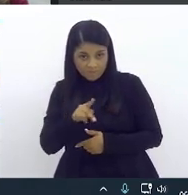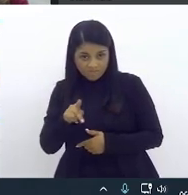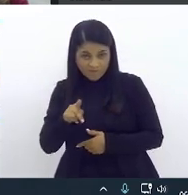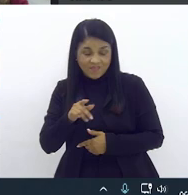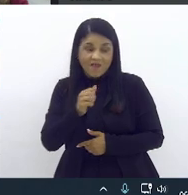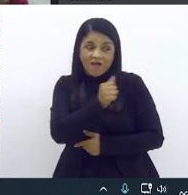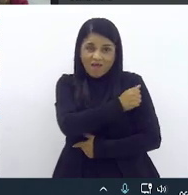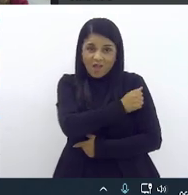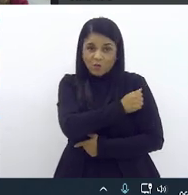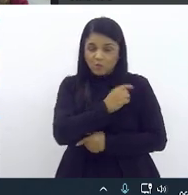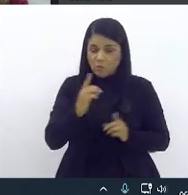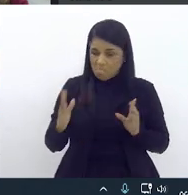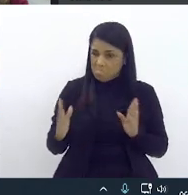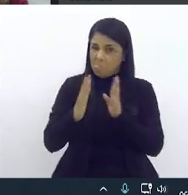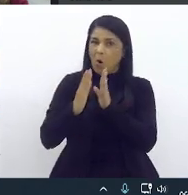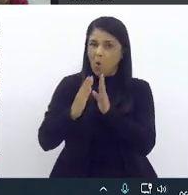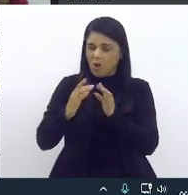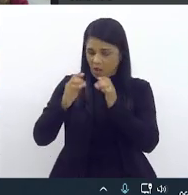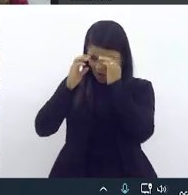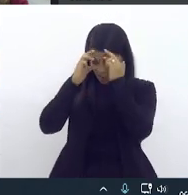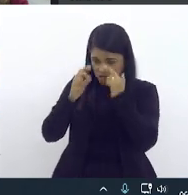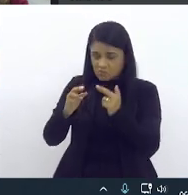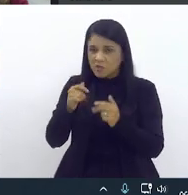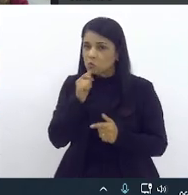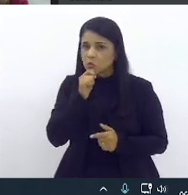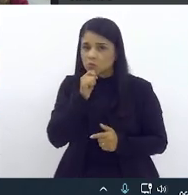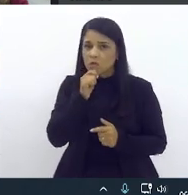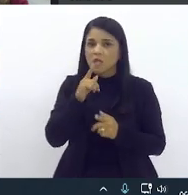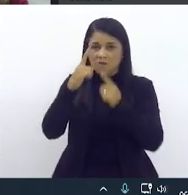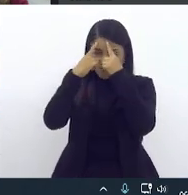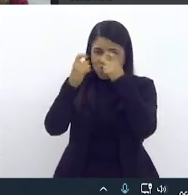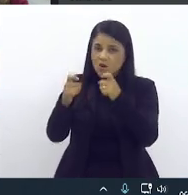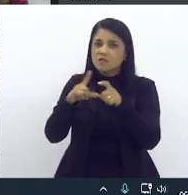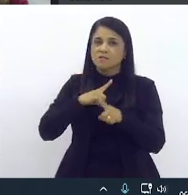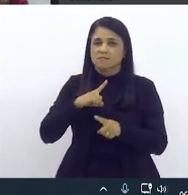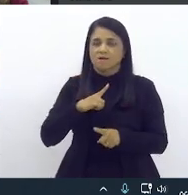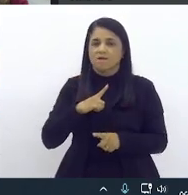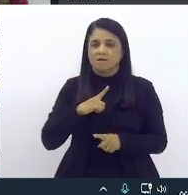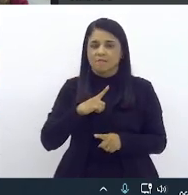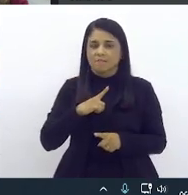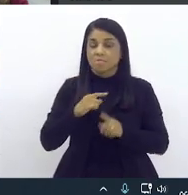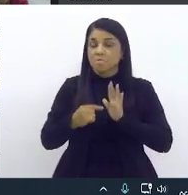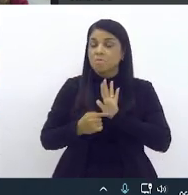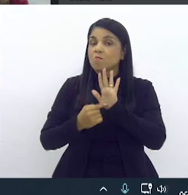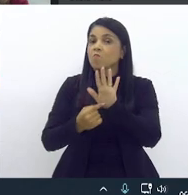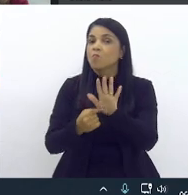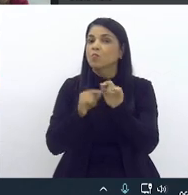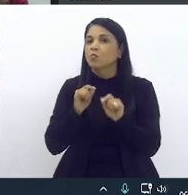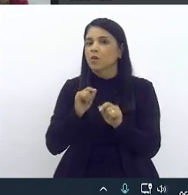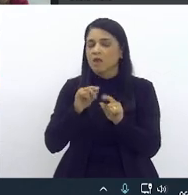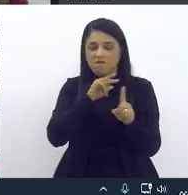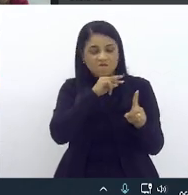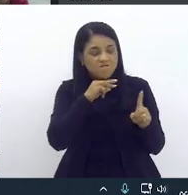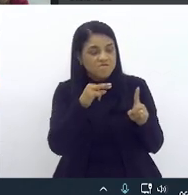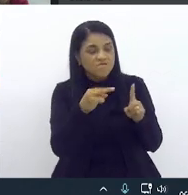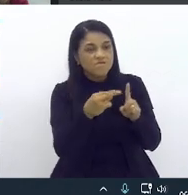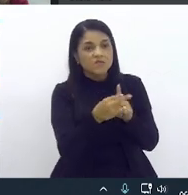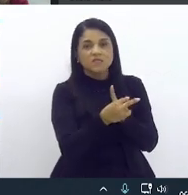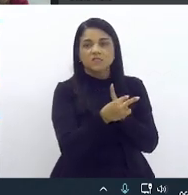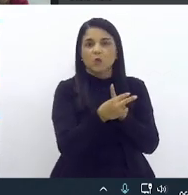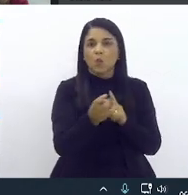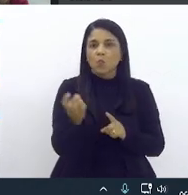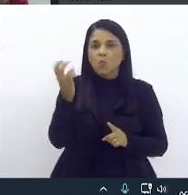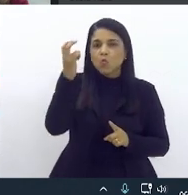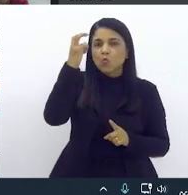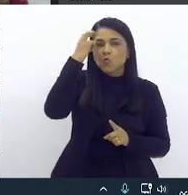enfrentam, desrespeitam, usam até da violência. Isso revela uma visão ainda, uma